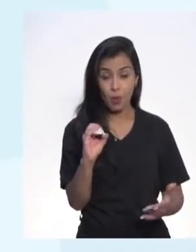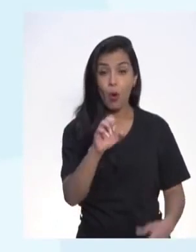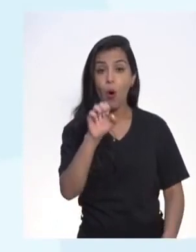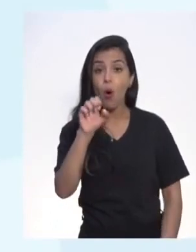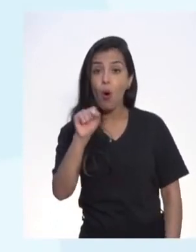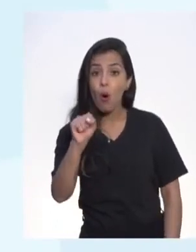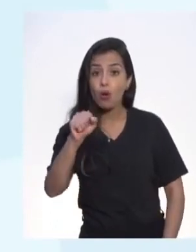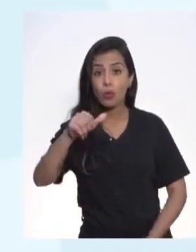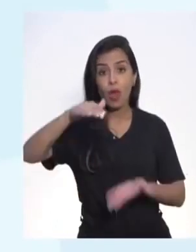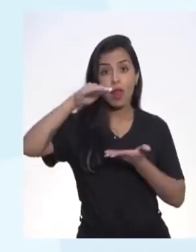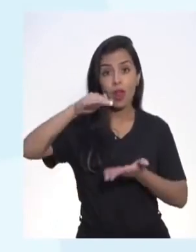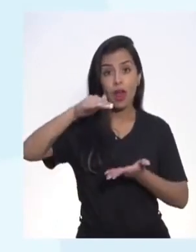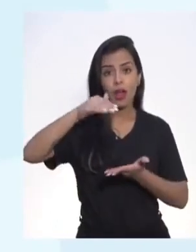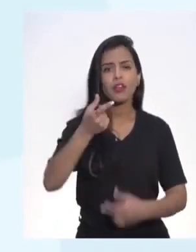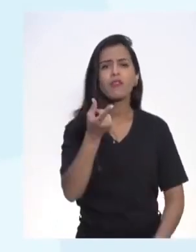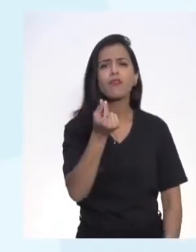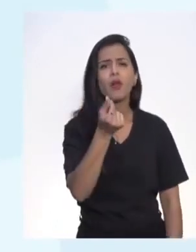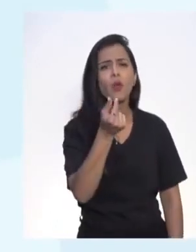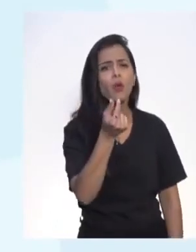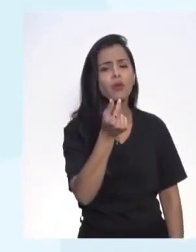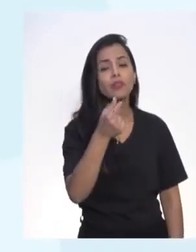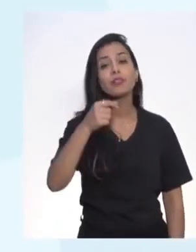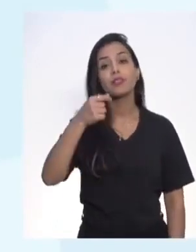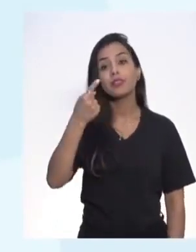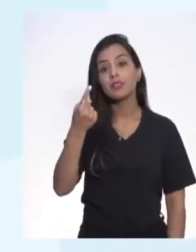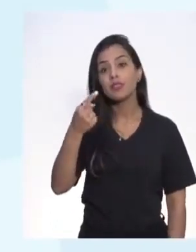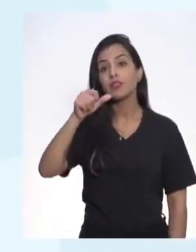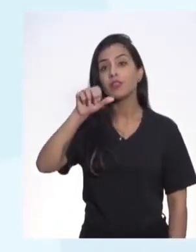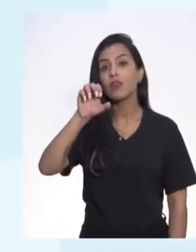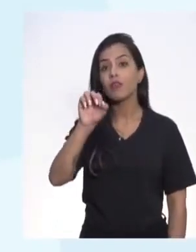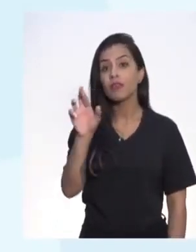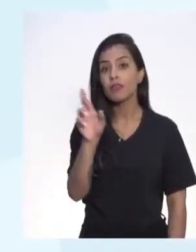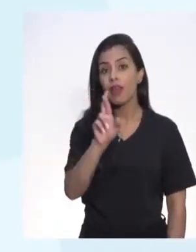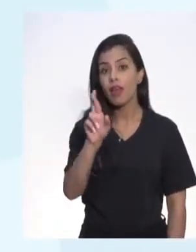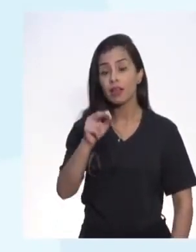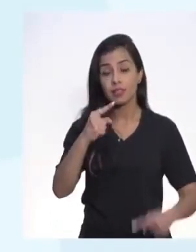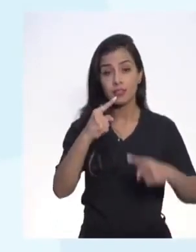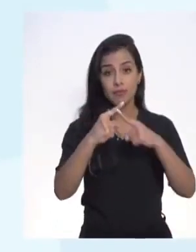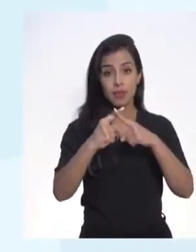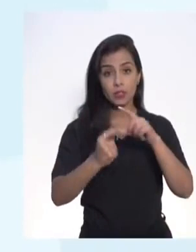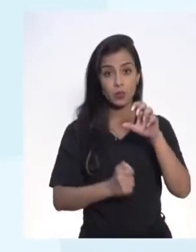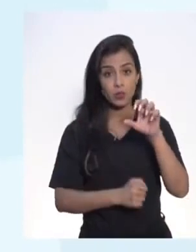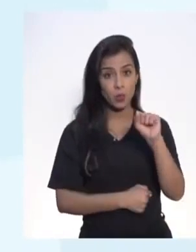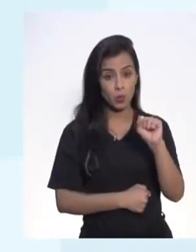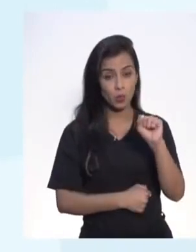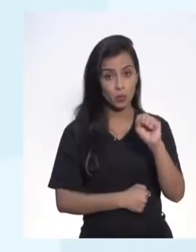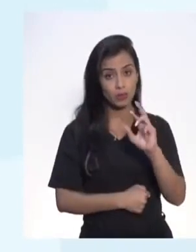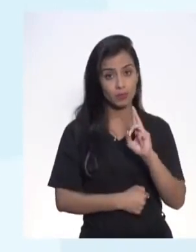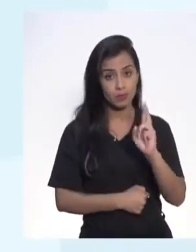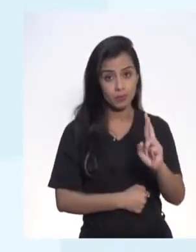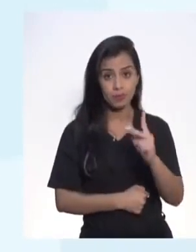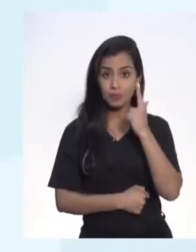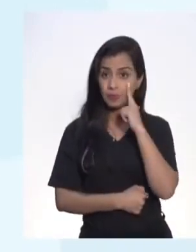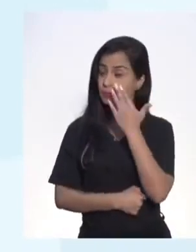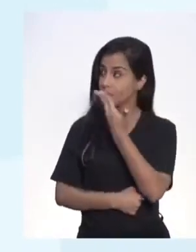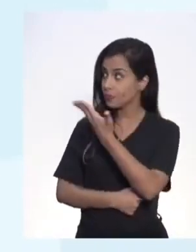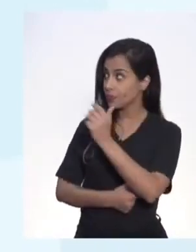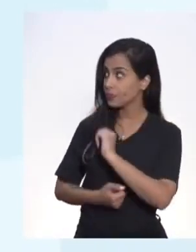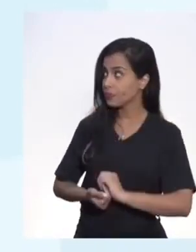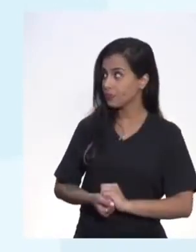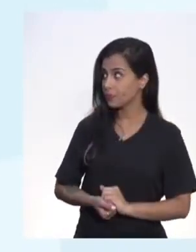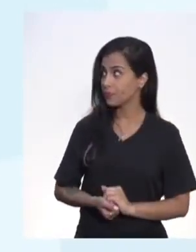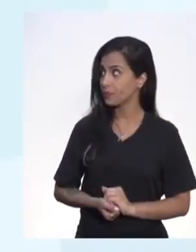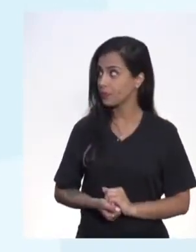cada lata? R$ 190. 190 vezes 8. 8 vezes 0, 0. 8